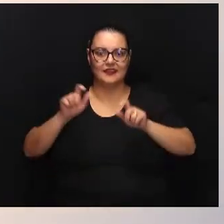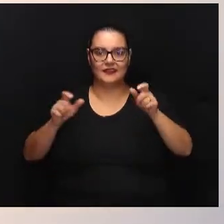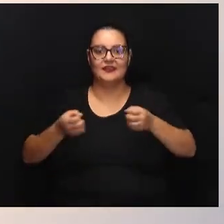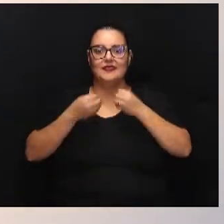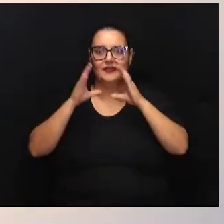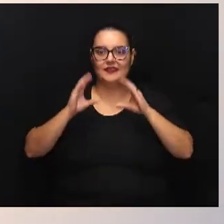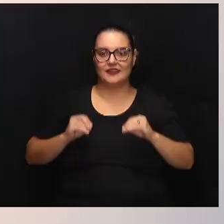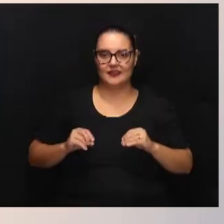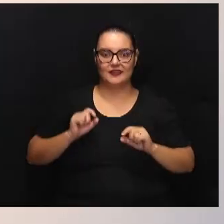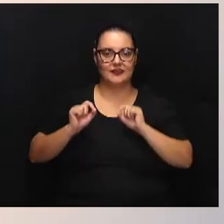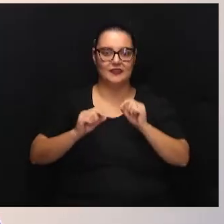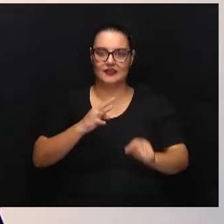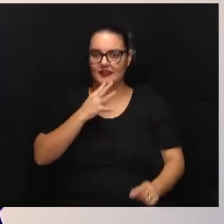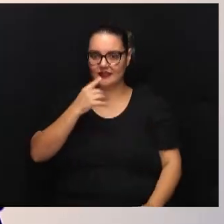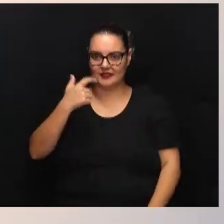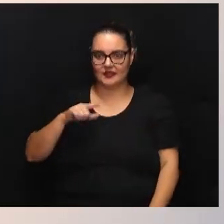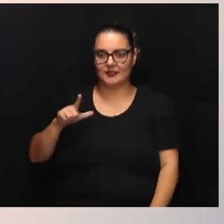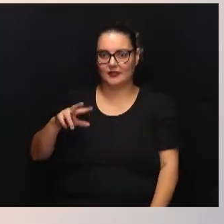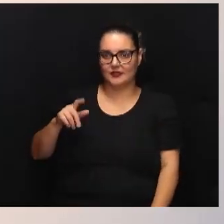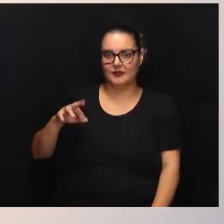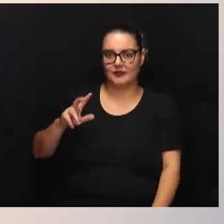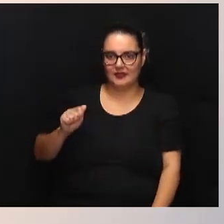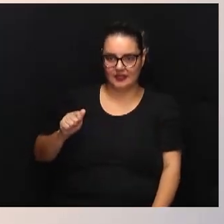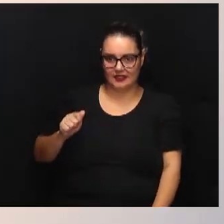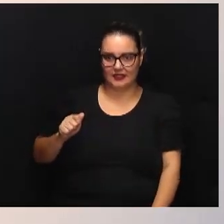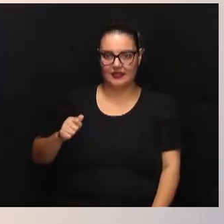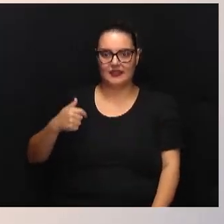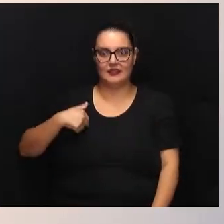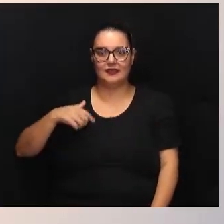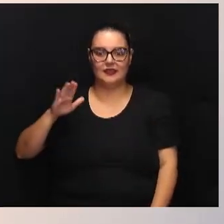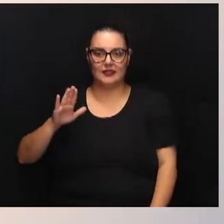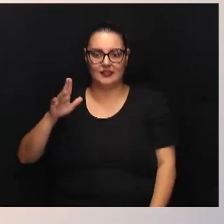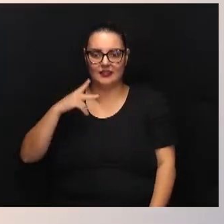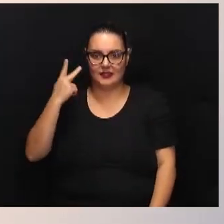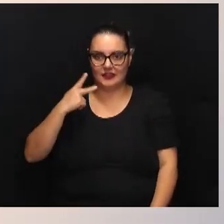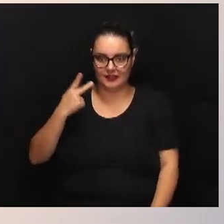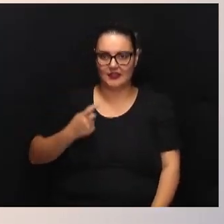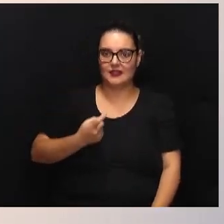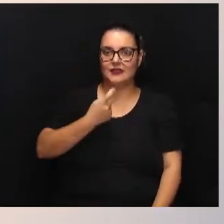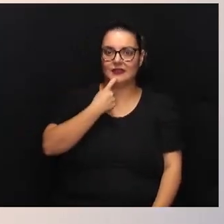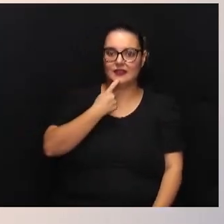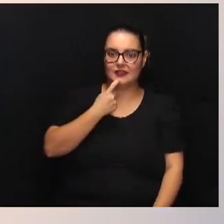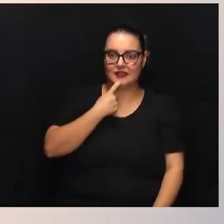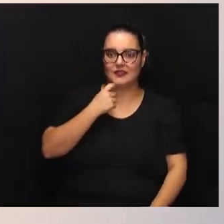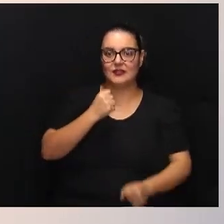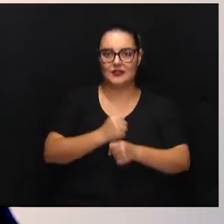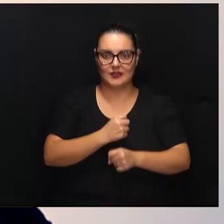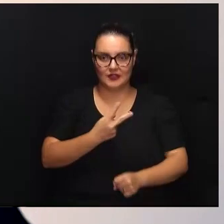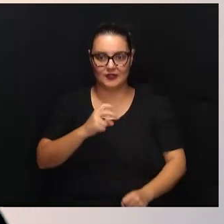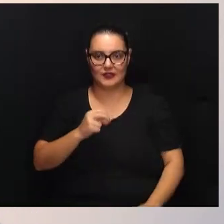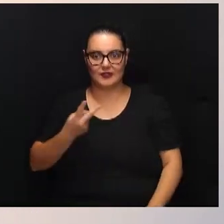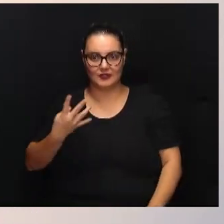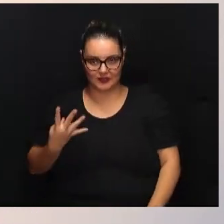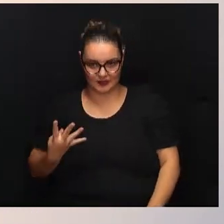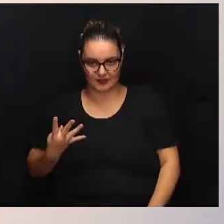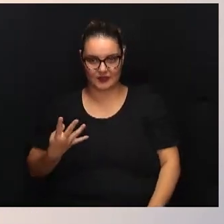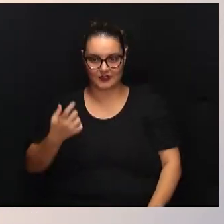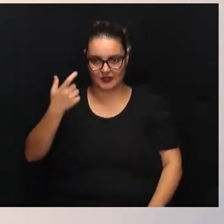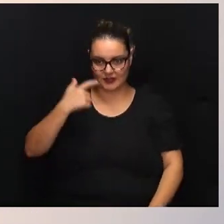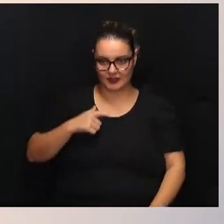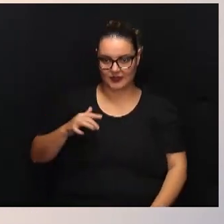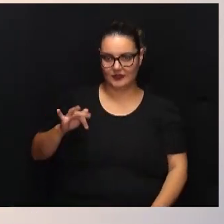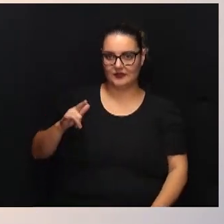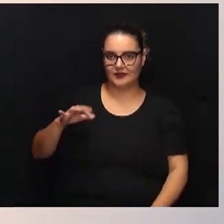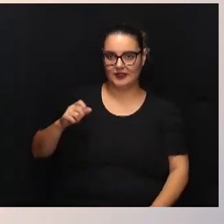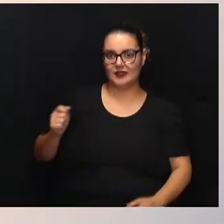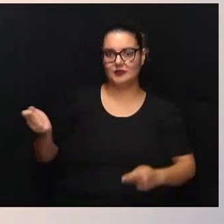Santana. Fui candidata a vereadora por Campinas no ano de 2024. Sou afiliada pelo PSOL. E eu não